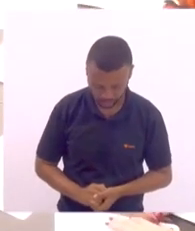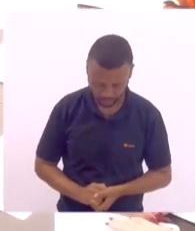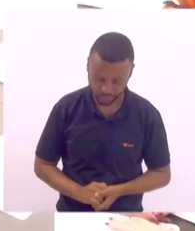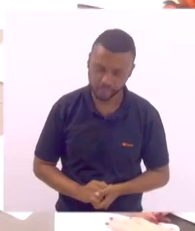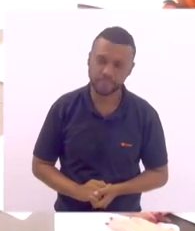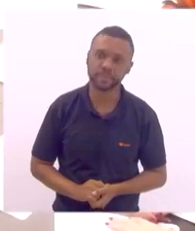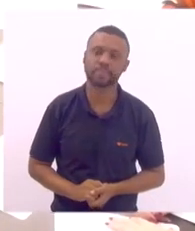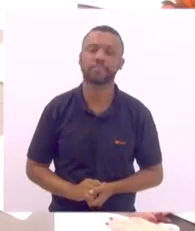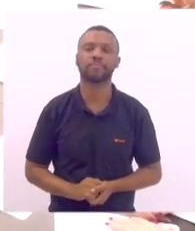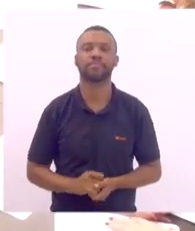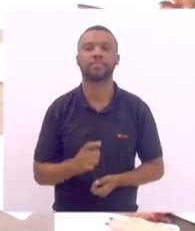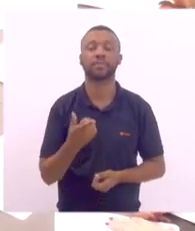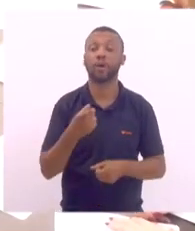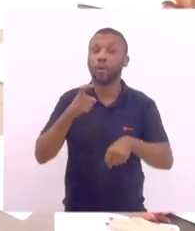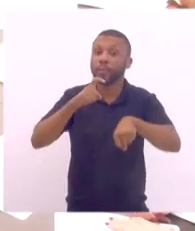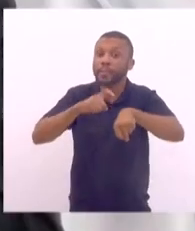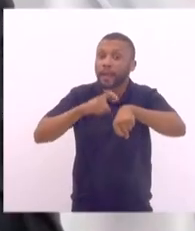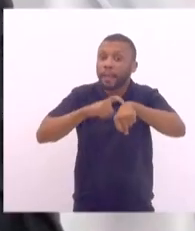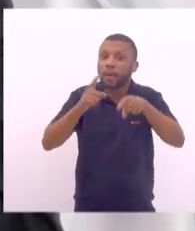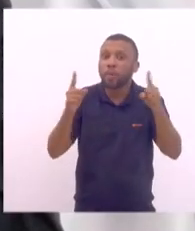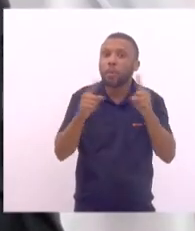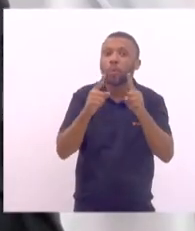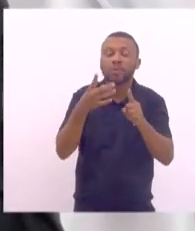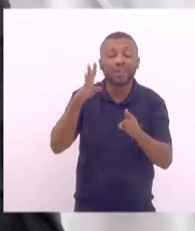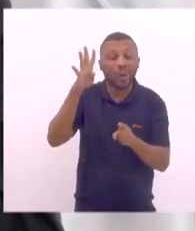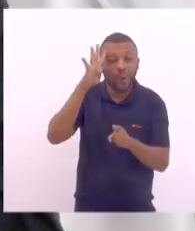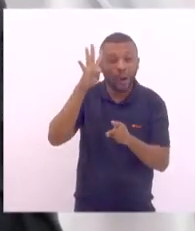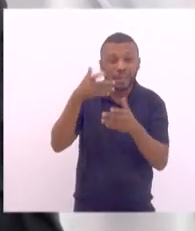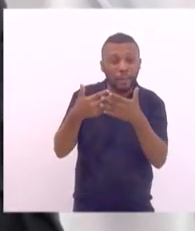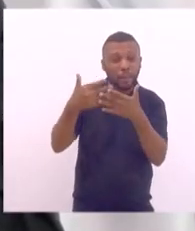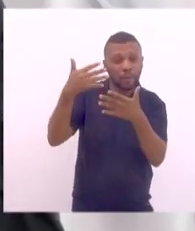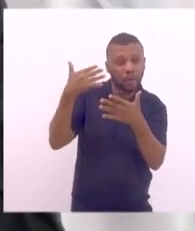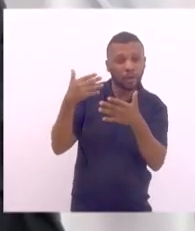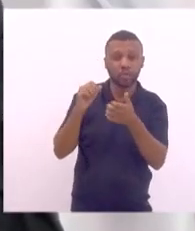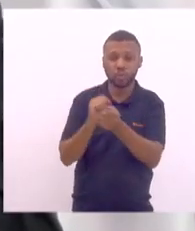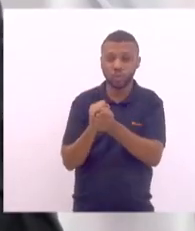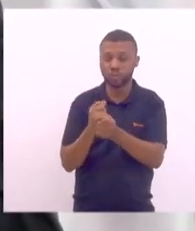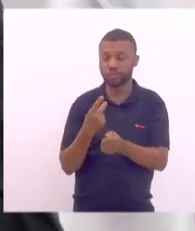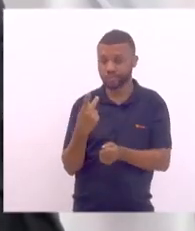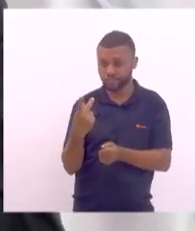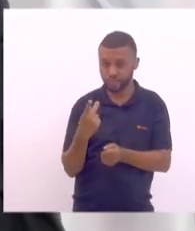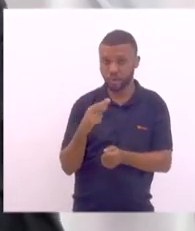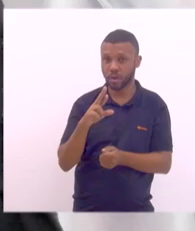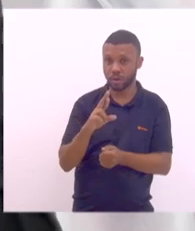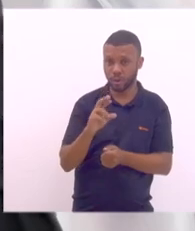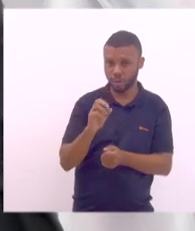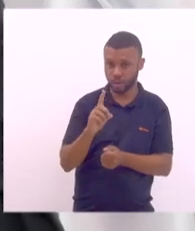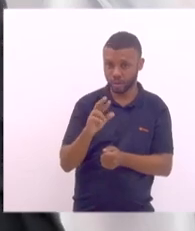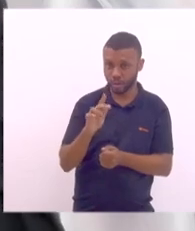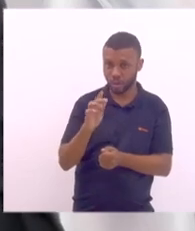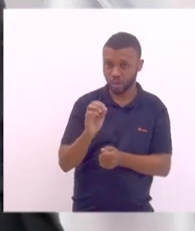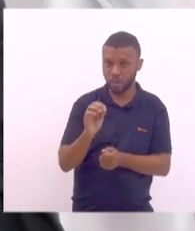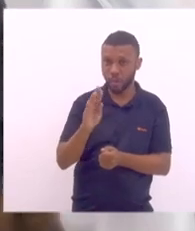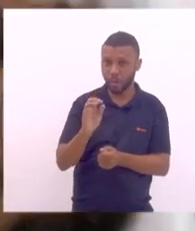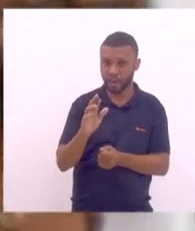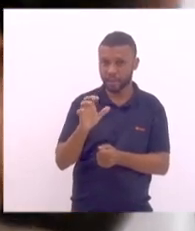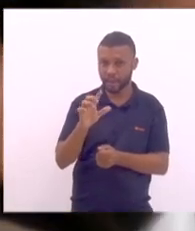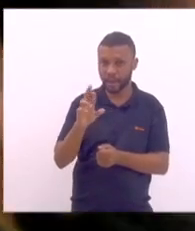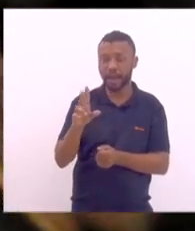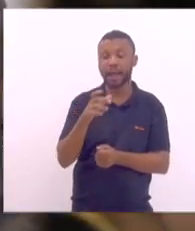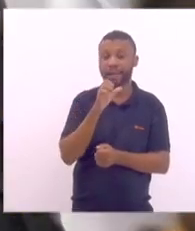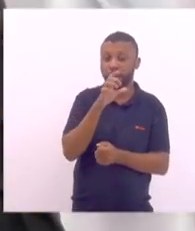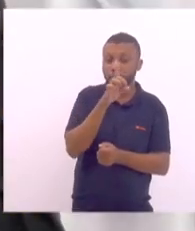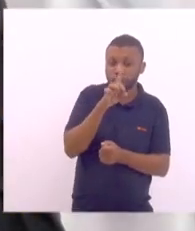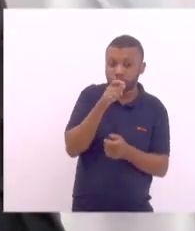um tempo curto. Nós estamos desde quarta passada, eu e o Bacelar, passamos o final de semana, ontem eu fiz uma reunião lá na casa, lá